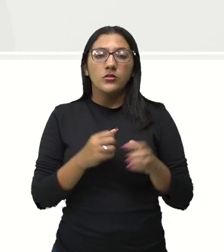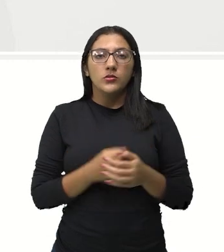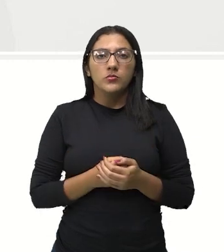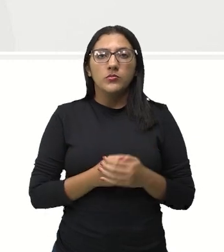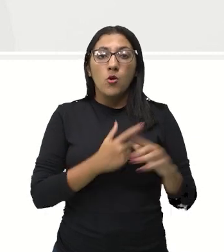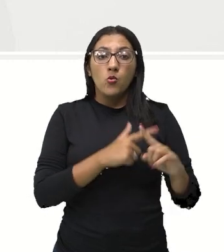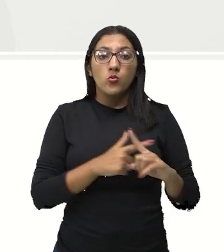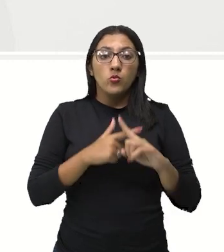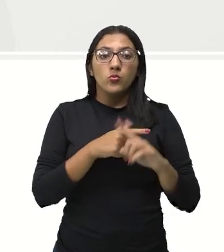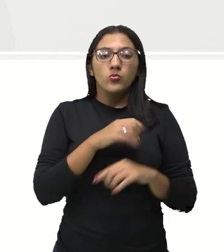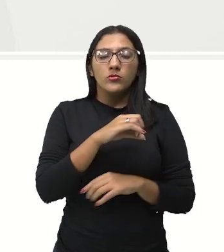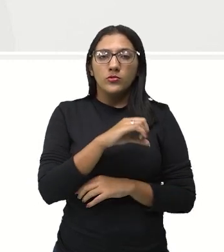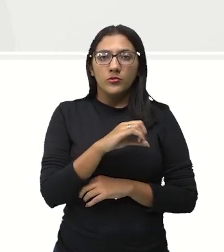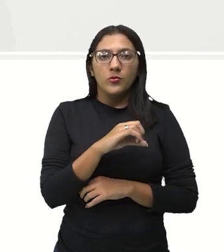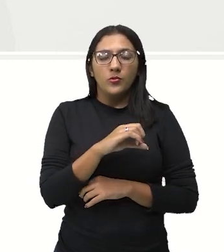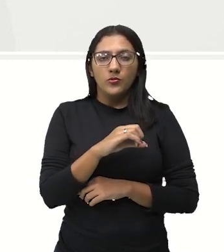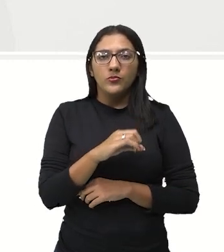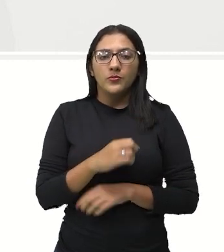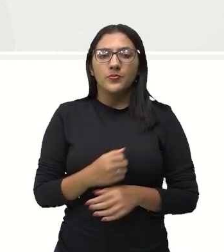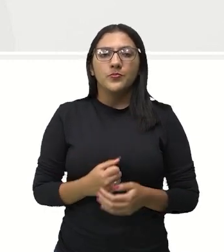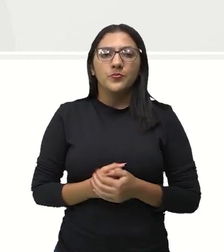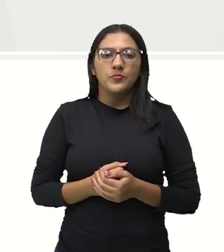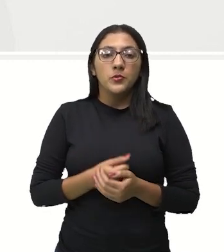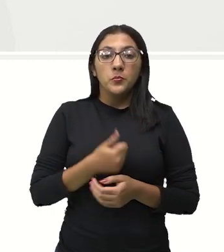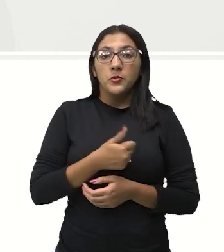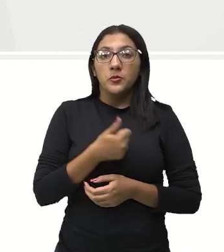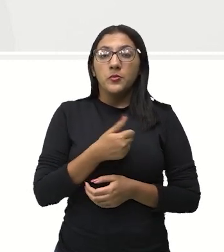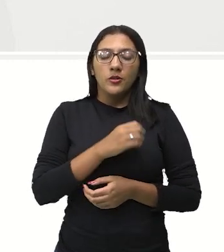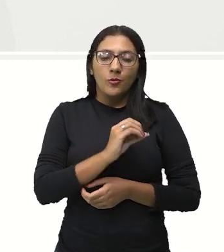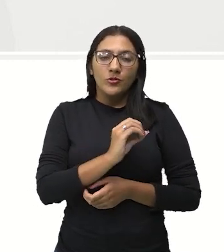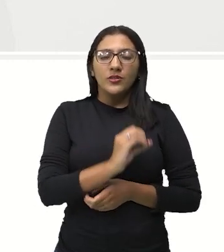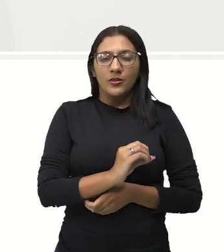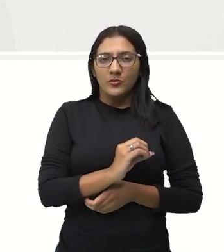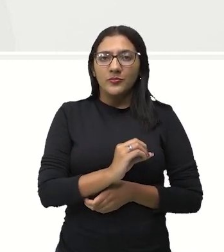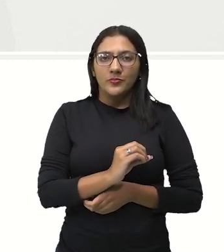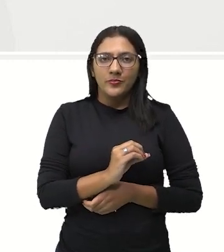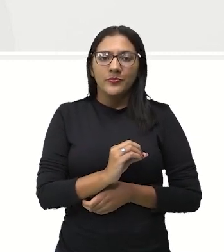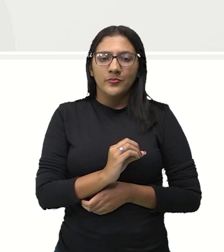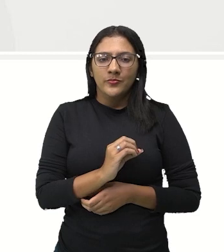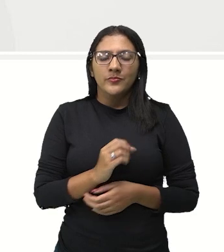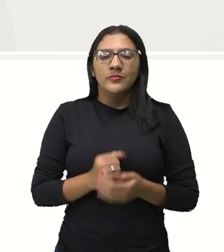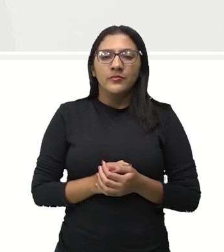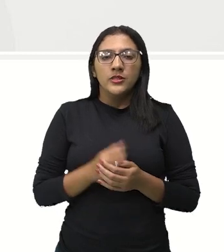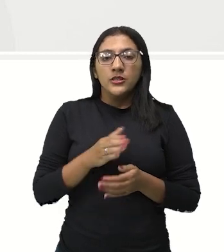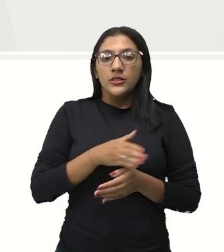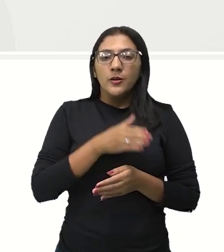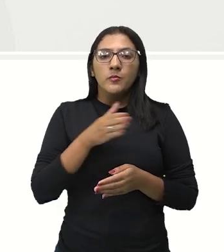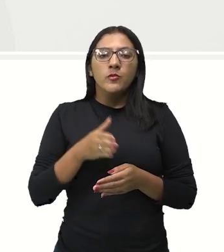1, 9. 9 vezes 2, 18. 9 vezes 3,